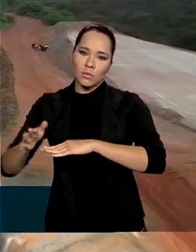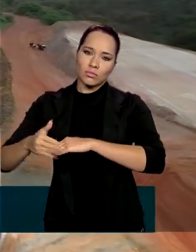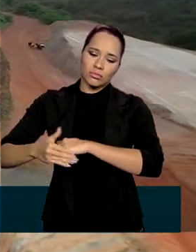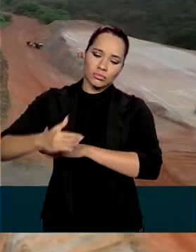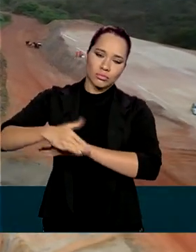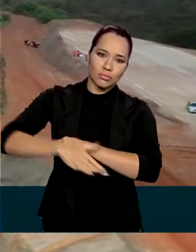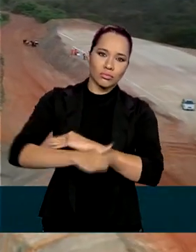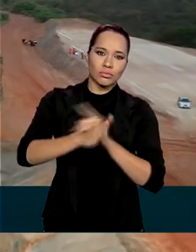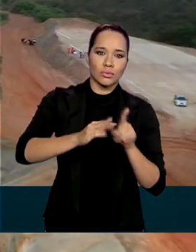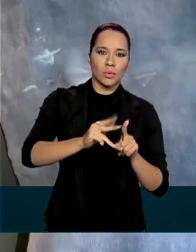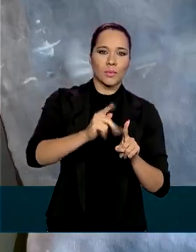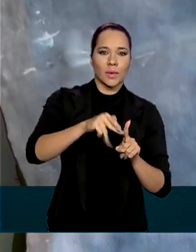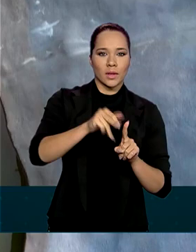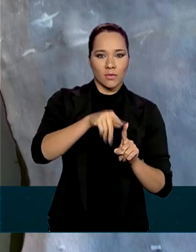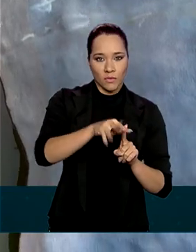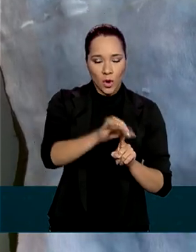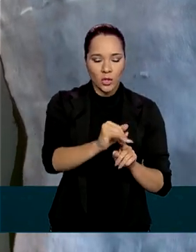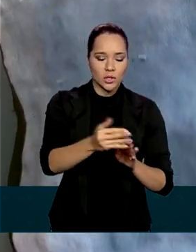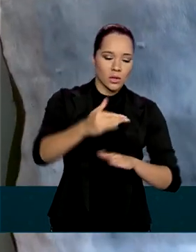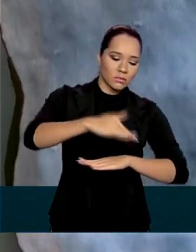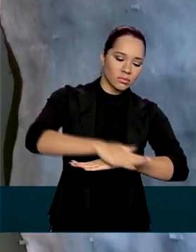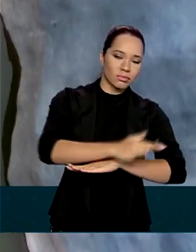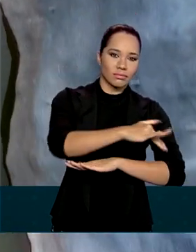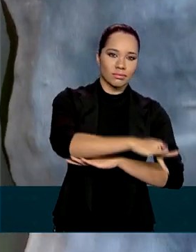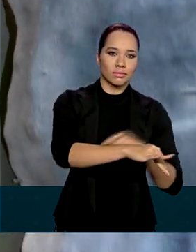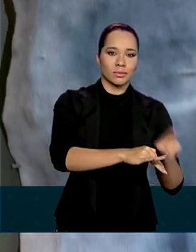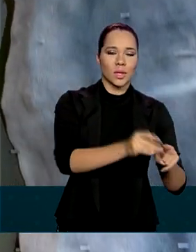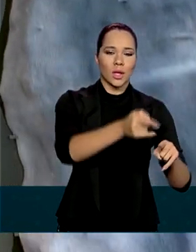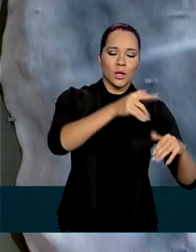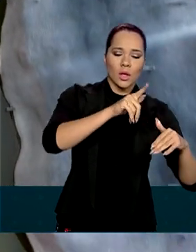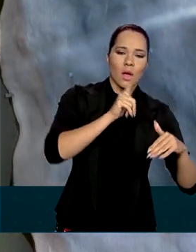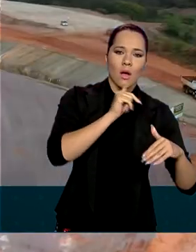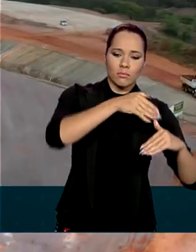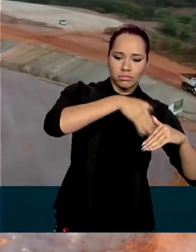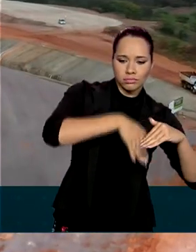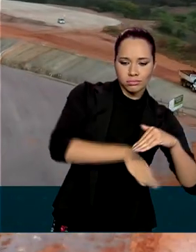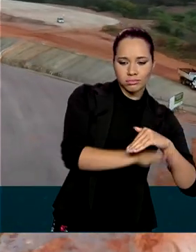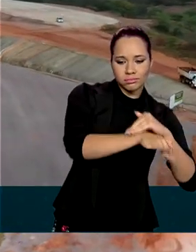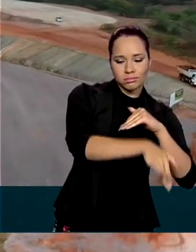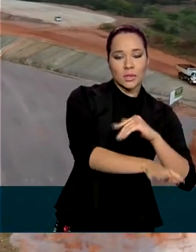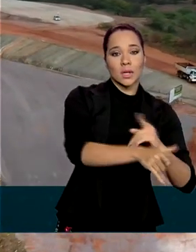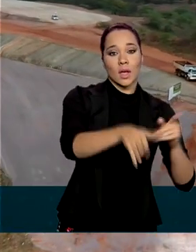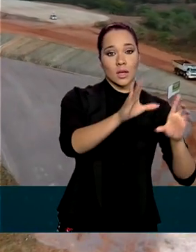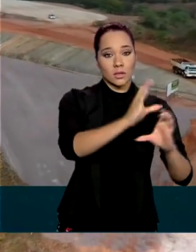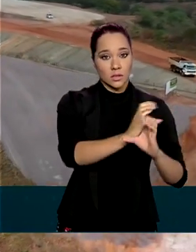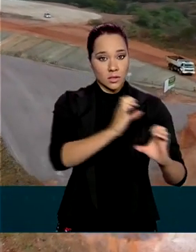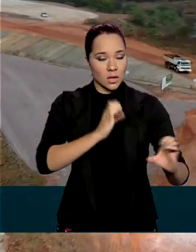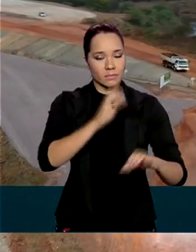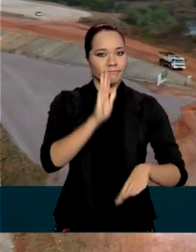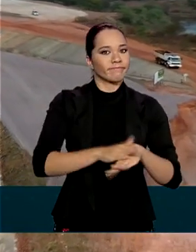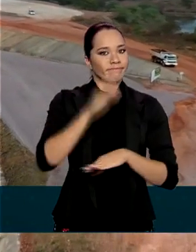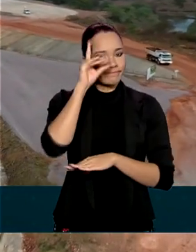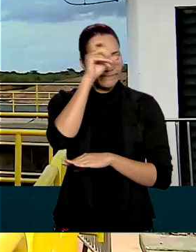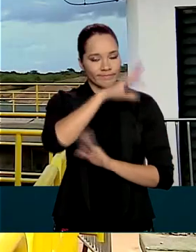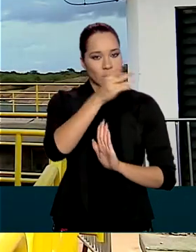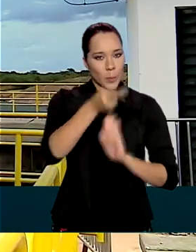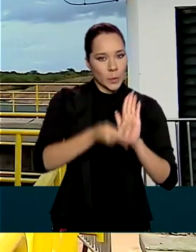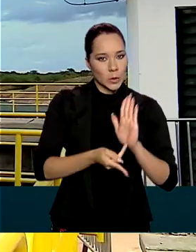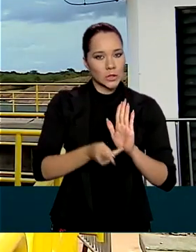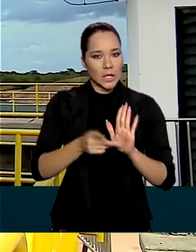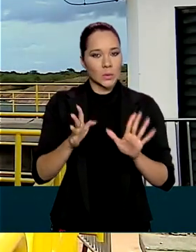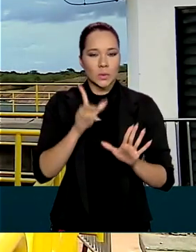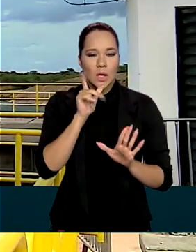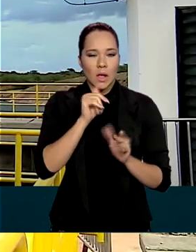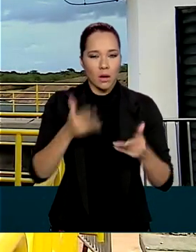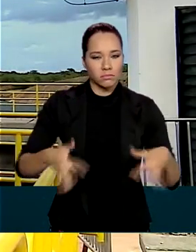Passam por Penaforte, mas à frente atravessam um túnel, uma das etapas de engenharia mais complexas de todo o projeto de integração do